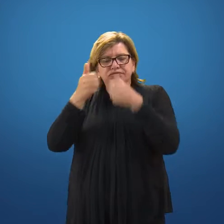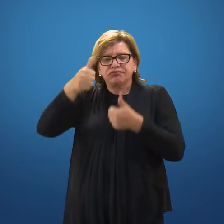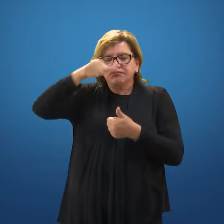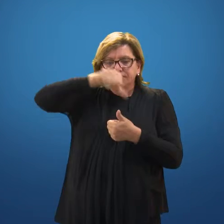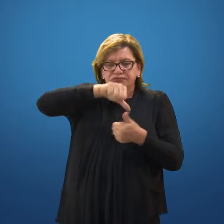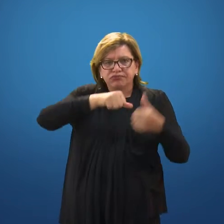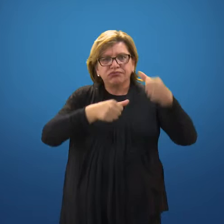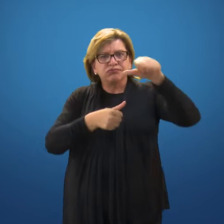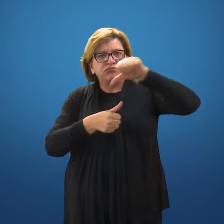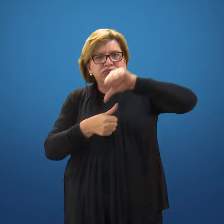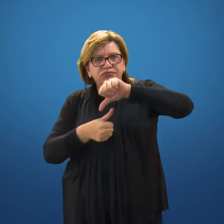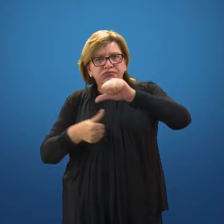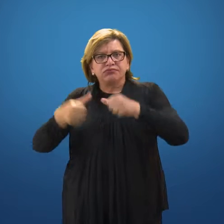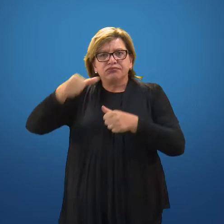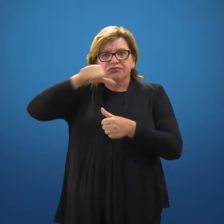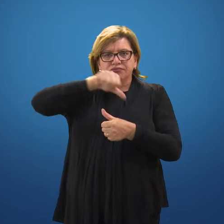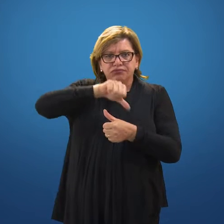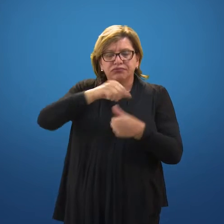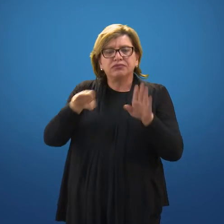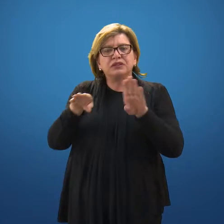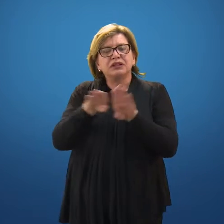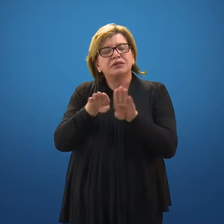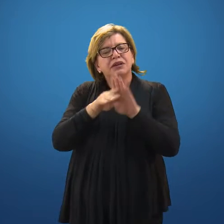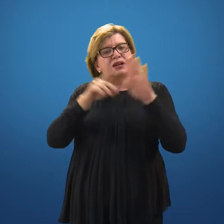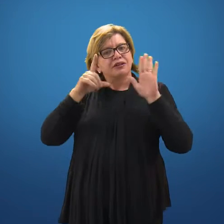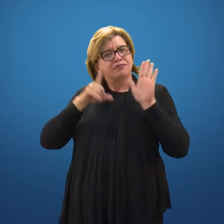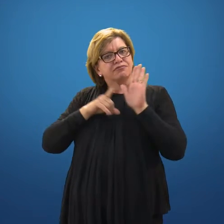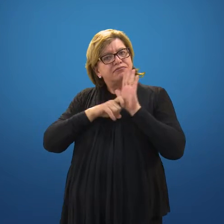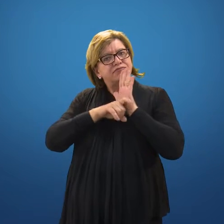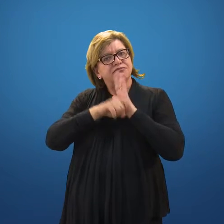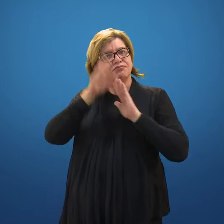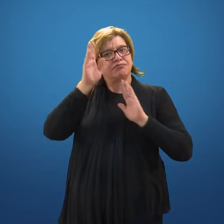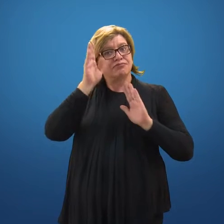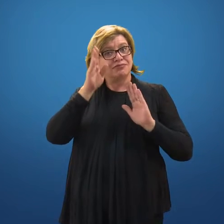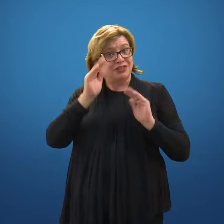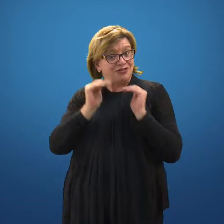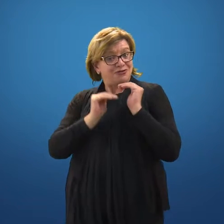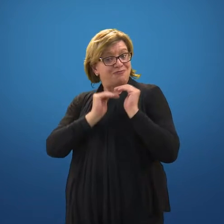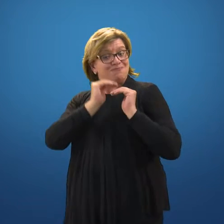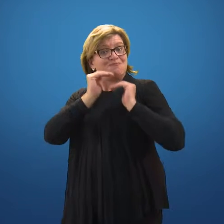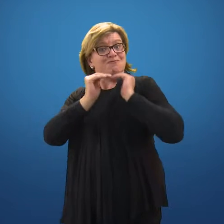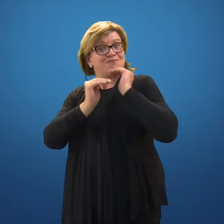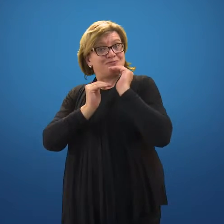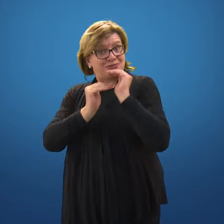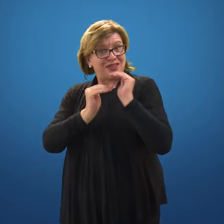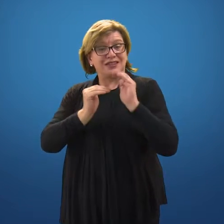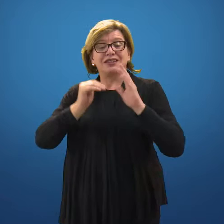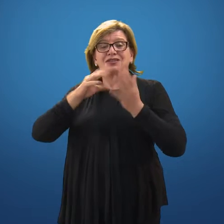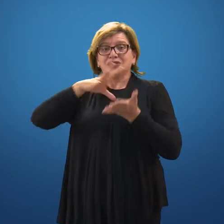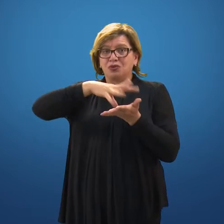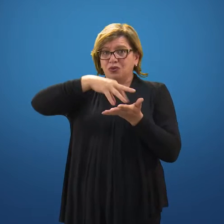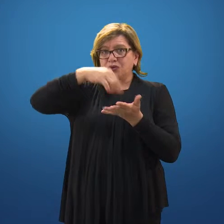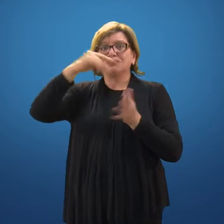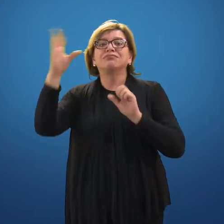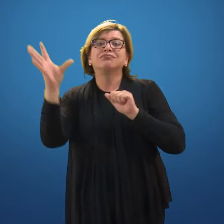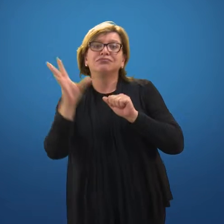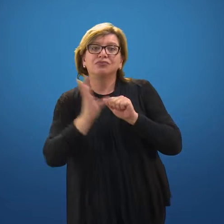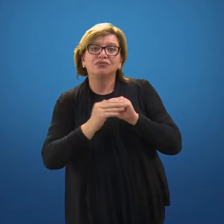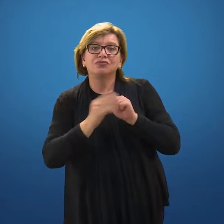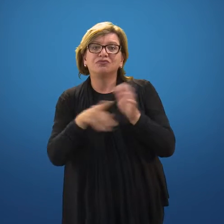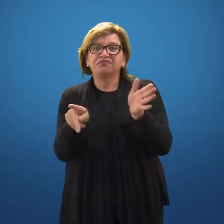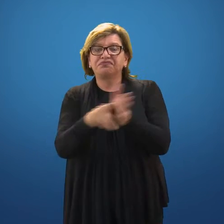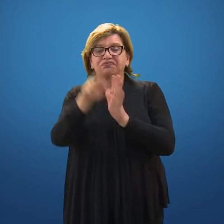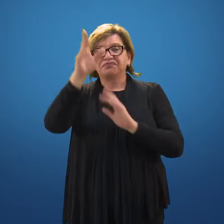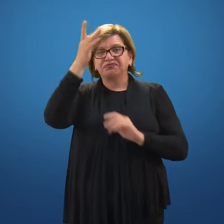química e inclusive a biologia já haviam alcançado esse estágio do desenvolvimento do espírito, do conhecimento do